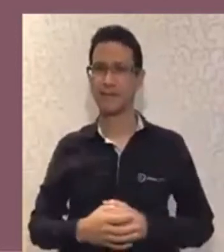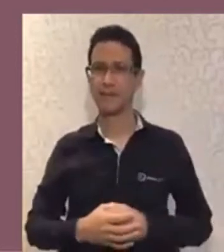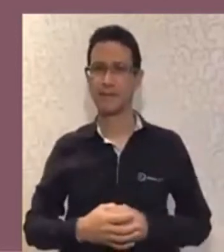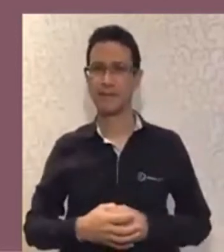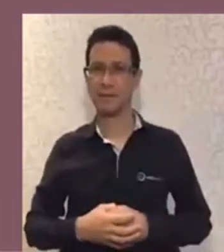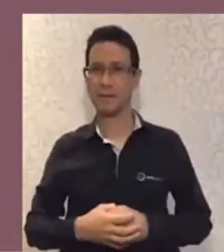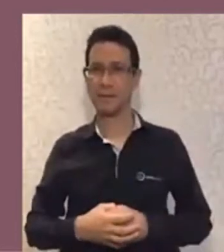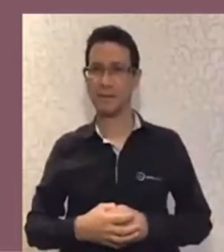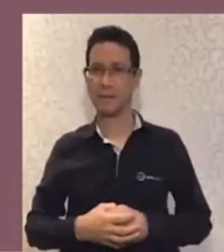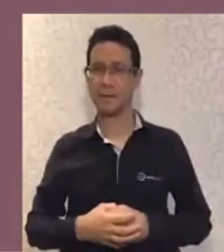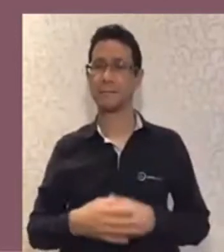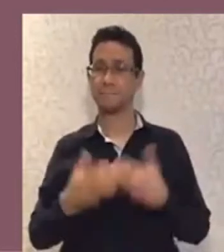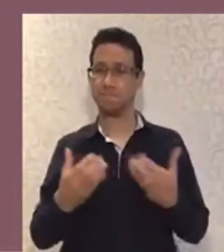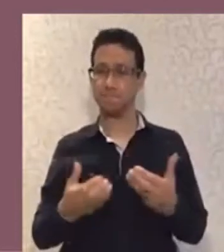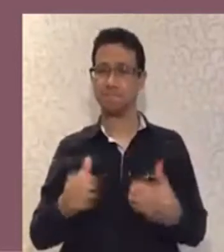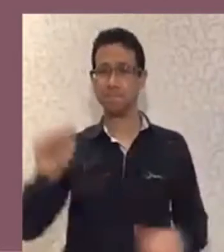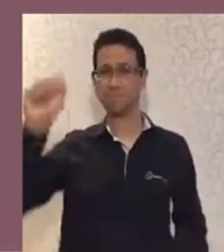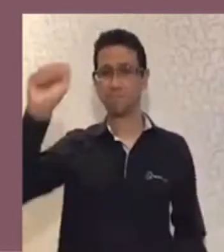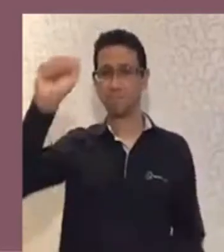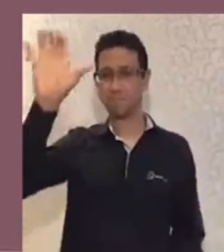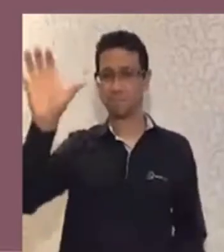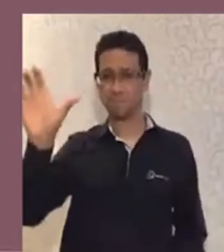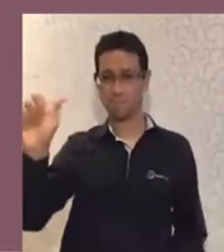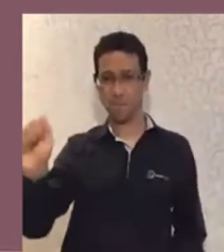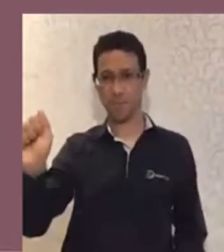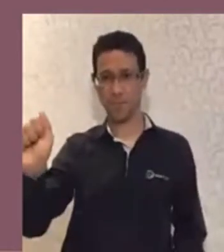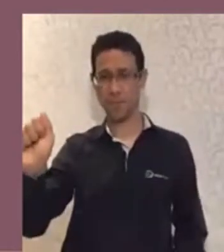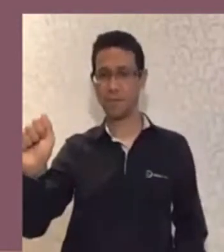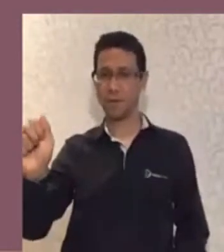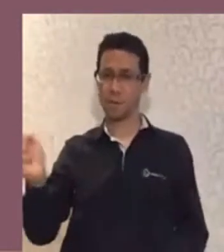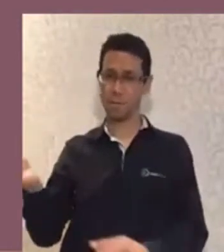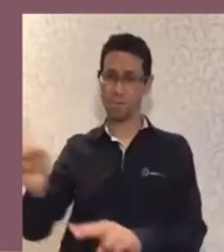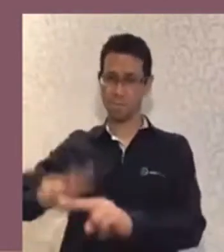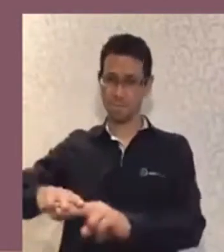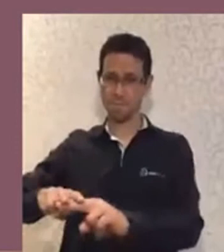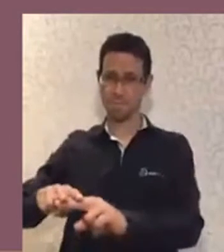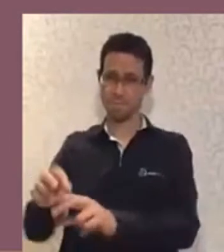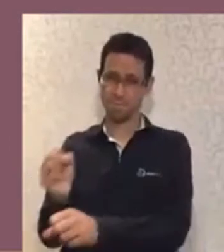Os africanos que são aprisionados,